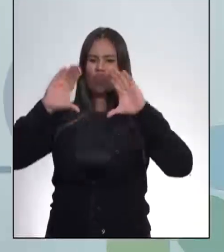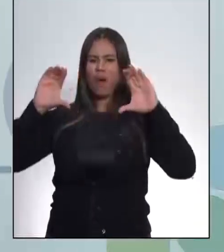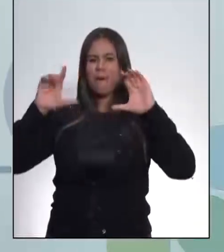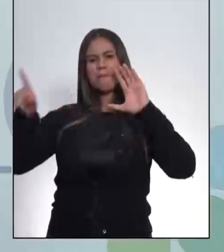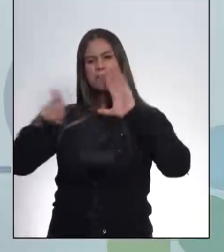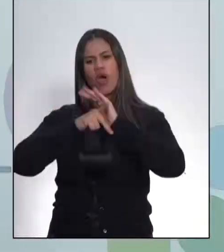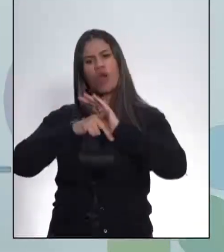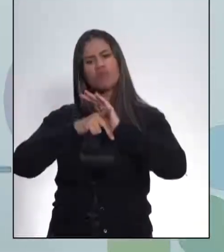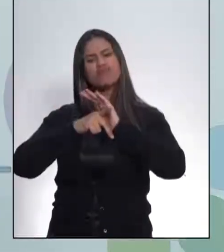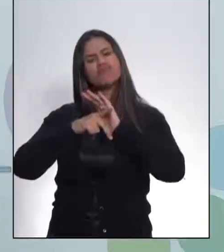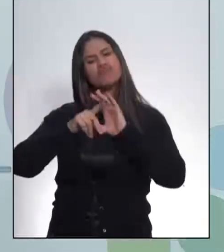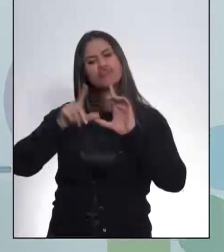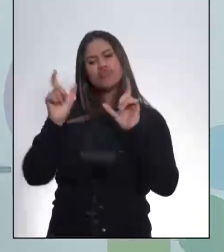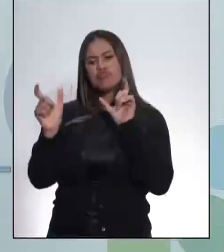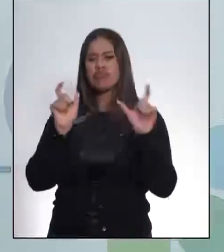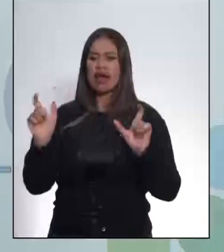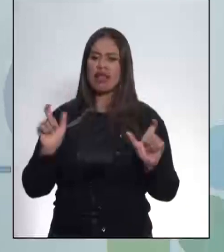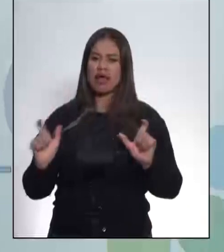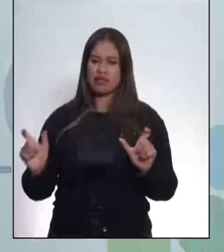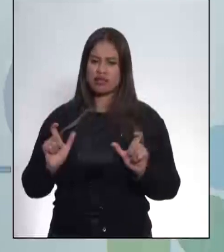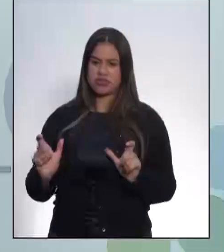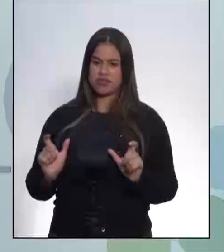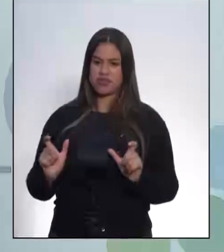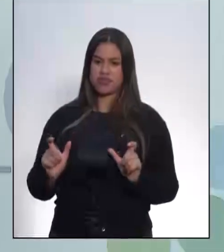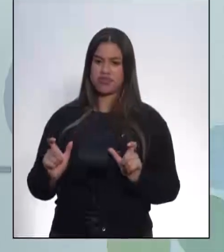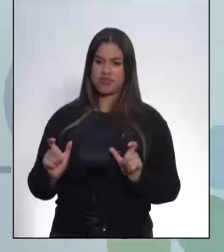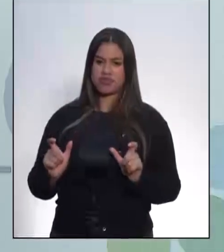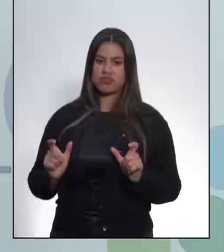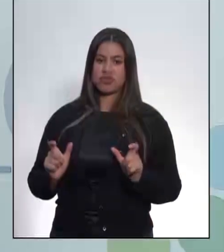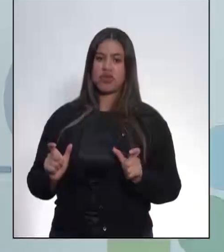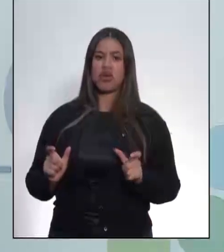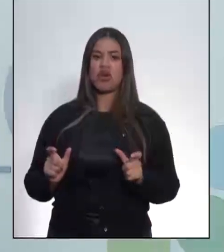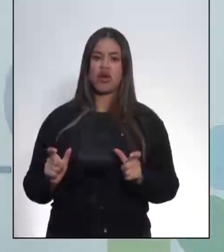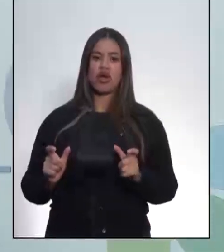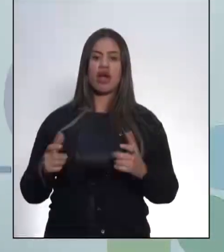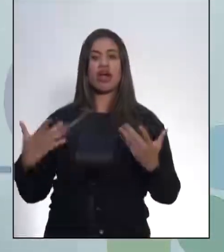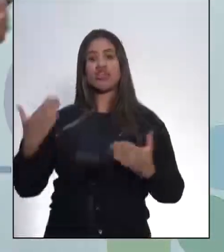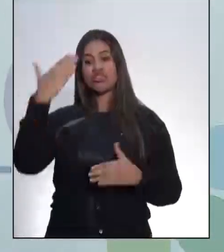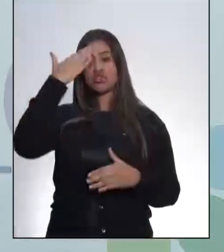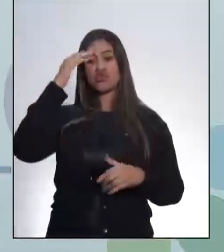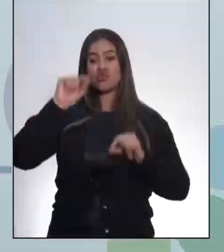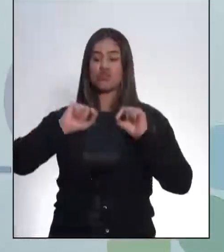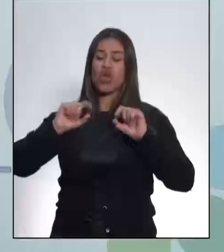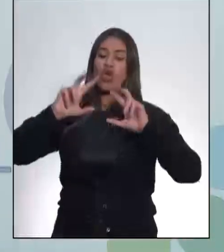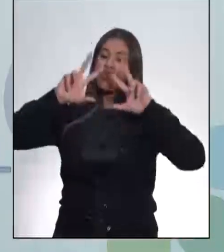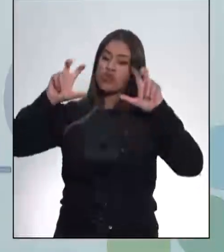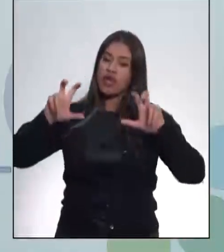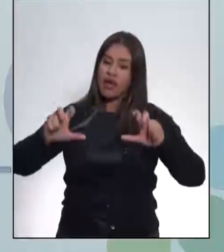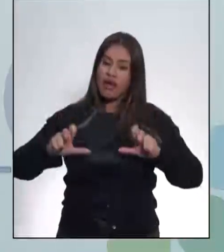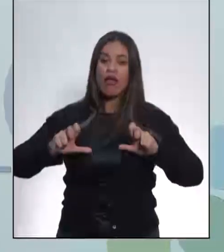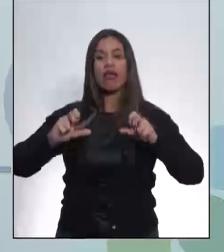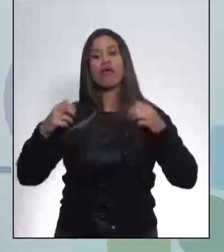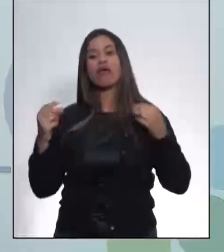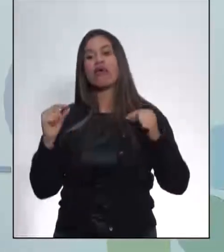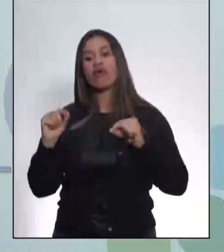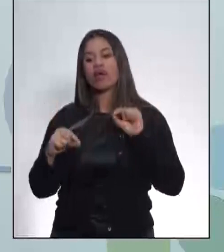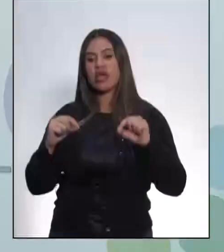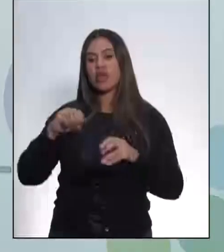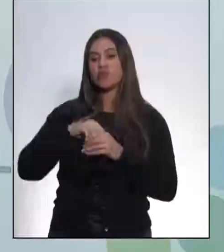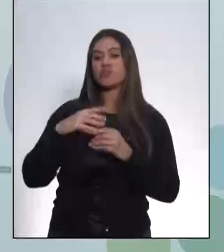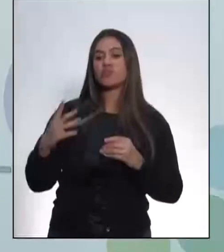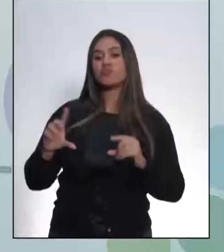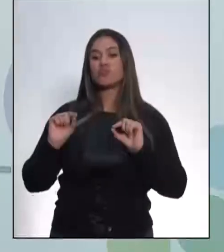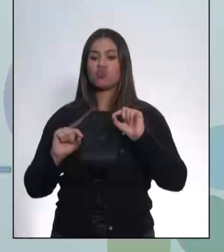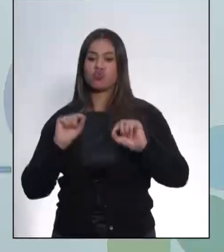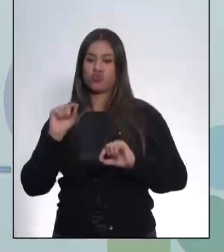Hoje a gente tem um recurso que é você, né, pela nuvem de palavras, você consegue entender qual é o assunto ou o que predomina numa determinada